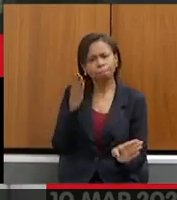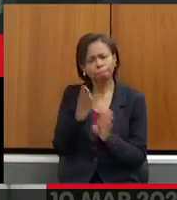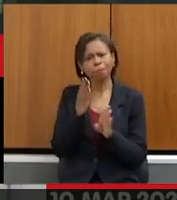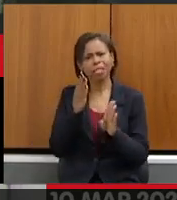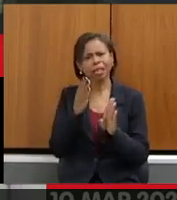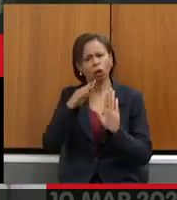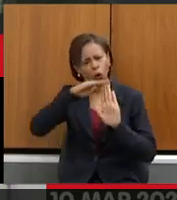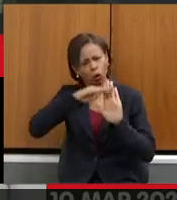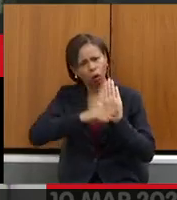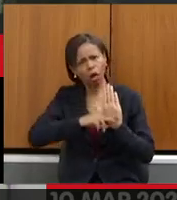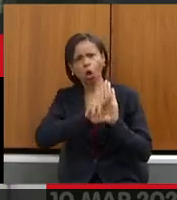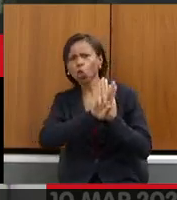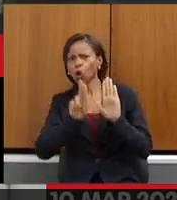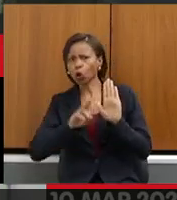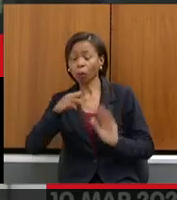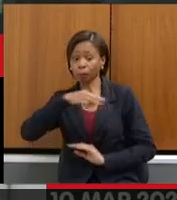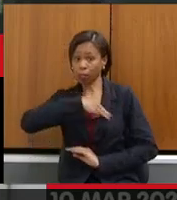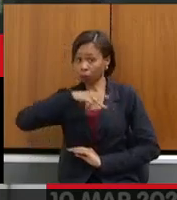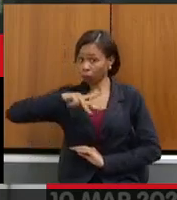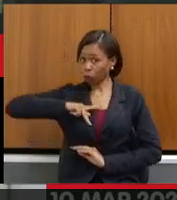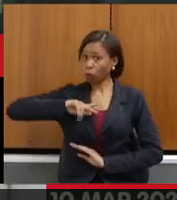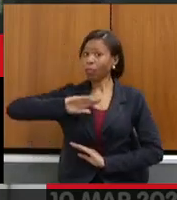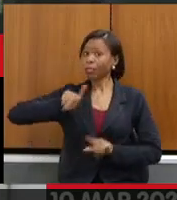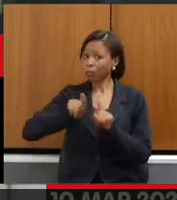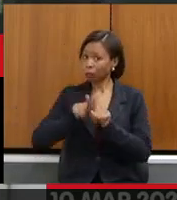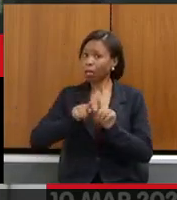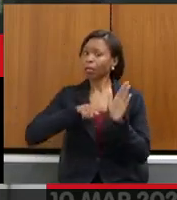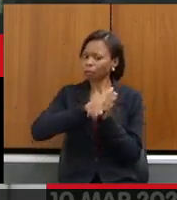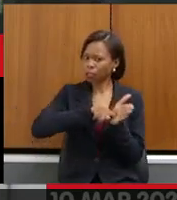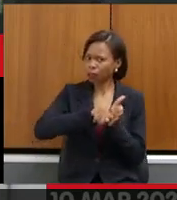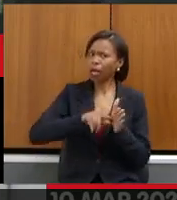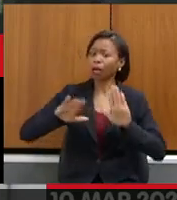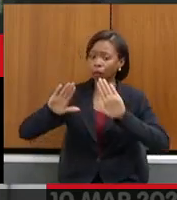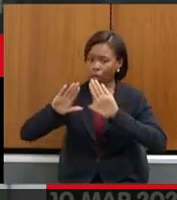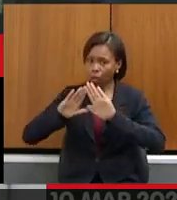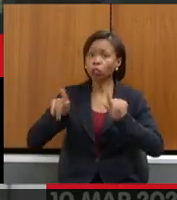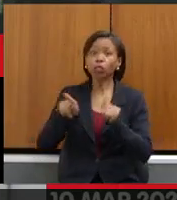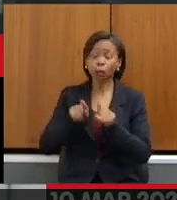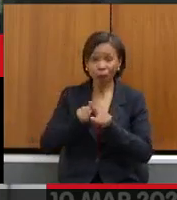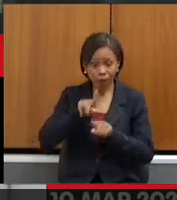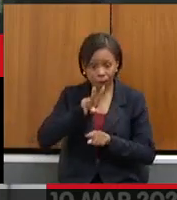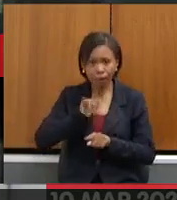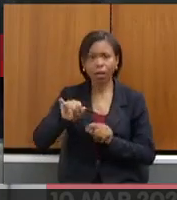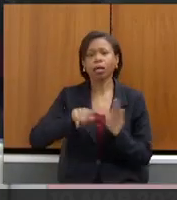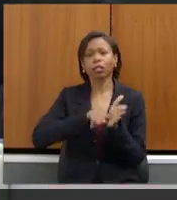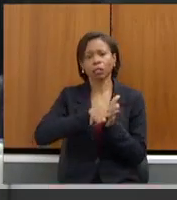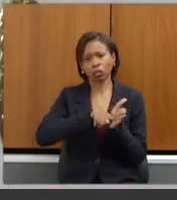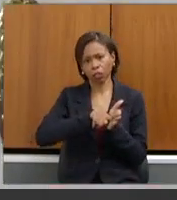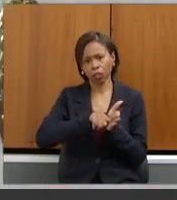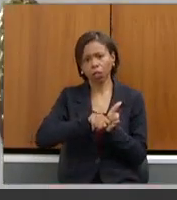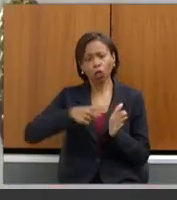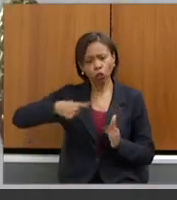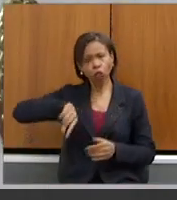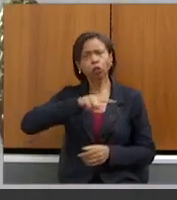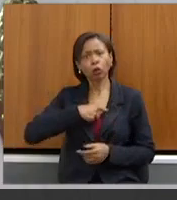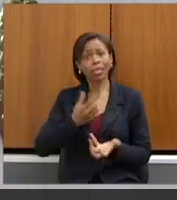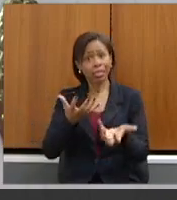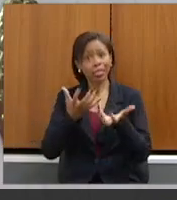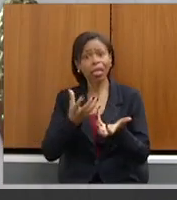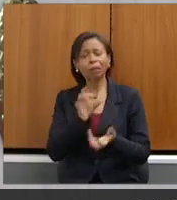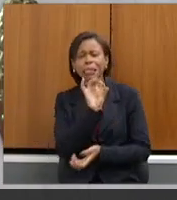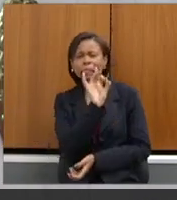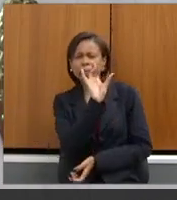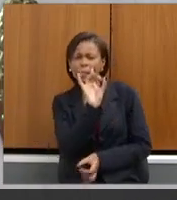o ministério público está investigando a Assembleia de Minas vai investigar vamos cobrar um por um dos nomes